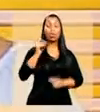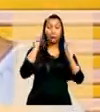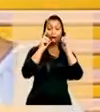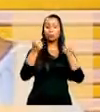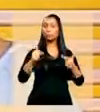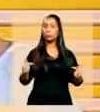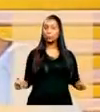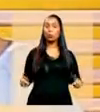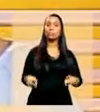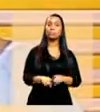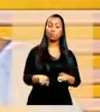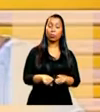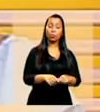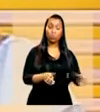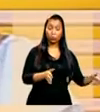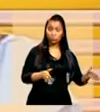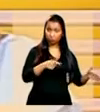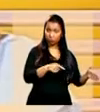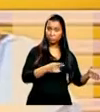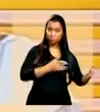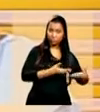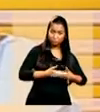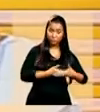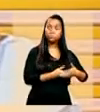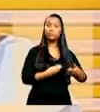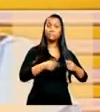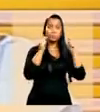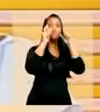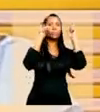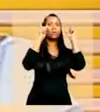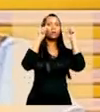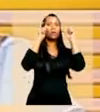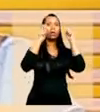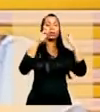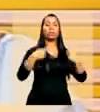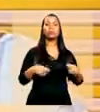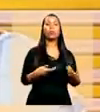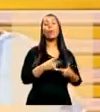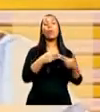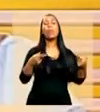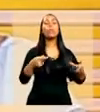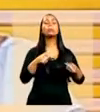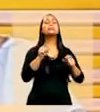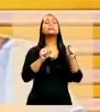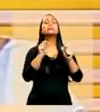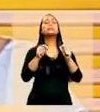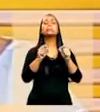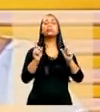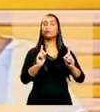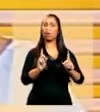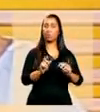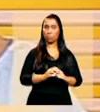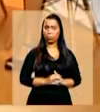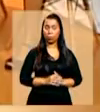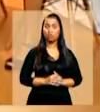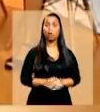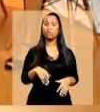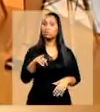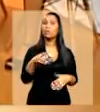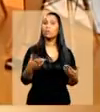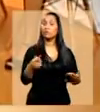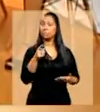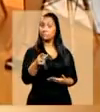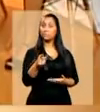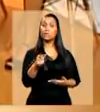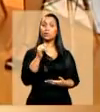tem atenção, então os pequenos, ele precisa de um cuidado para despertar a atenção. Não é qualquer coisa que chama a atenção dos pequenos.